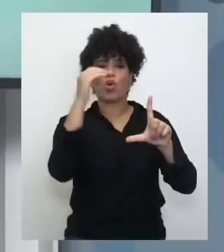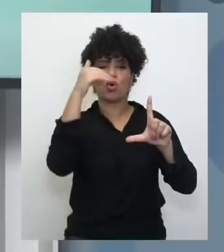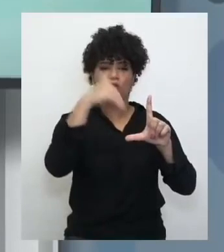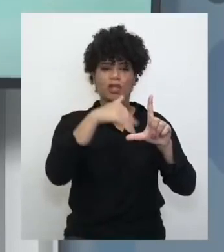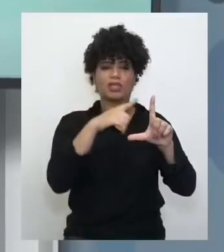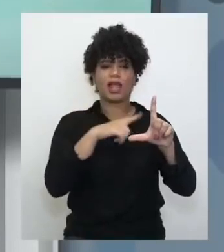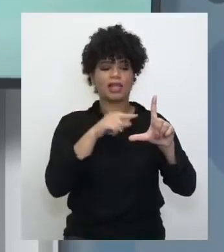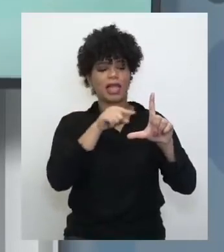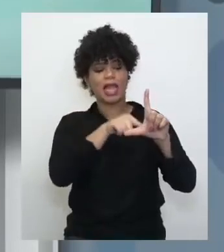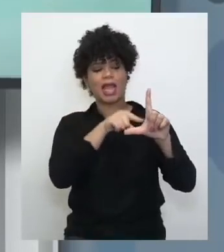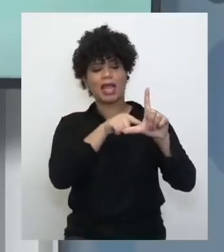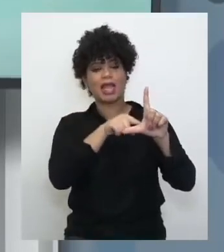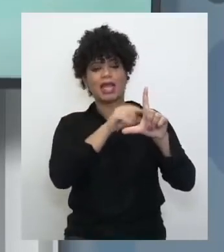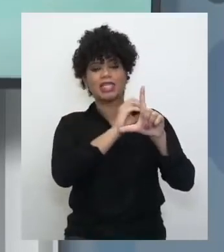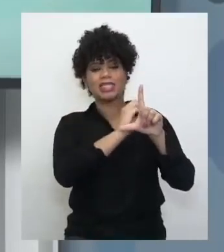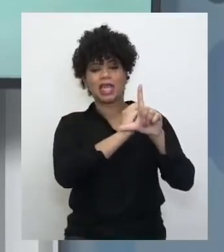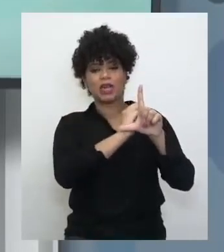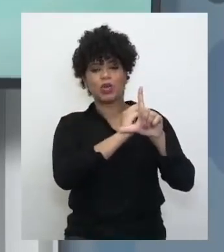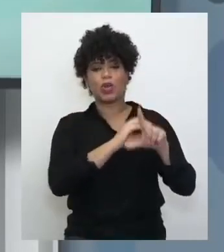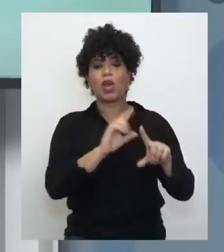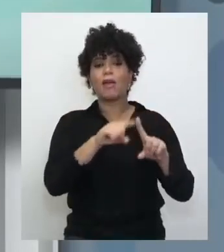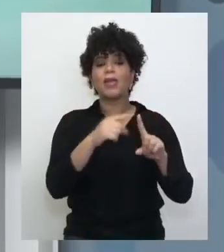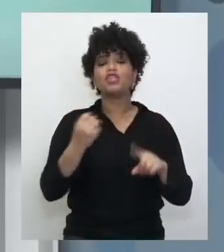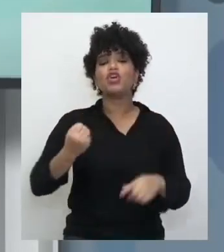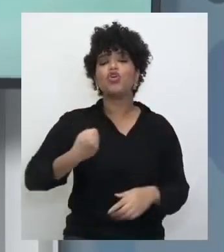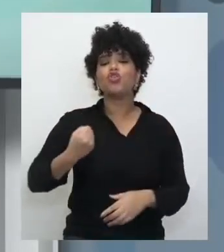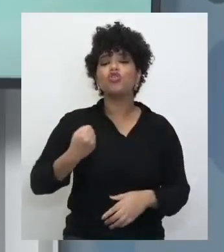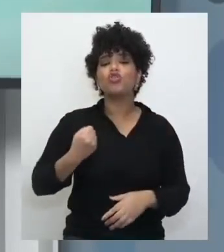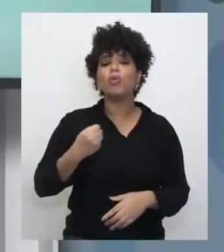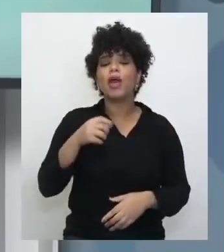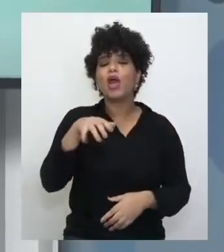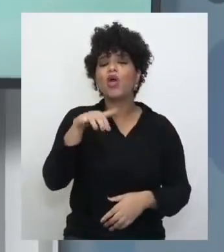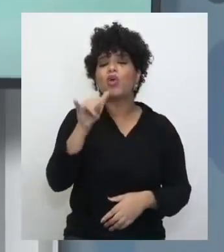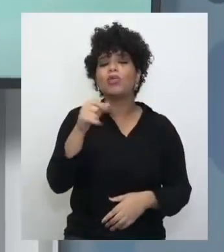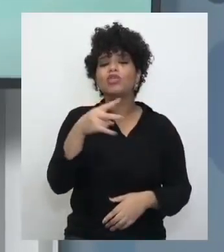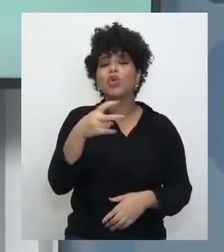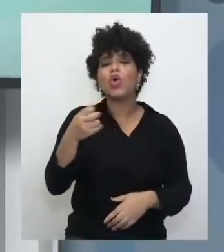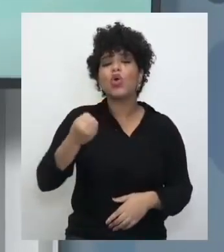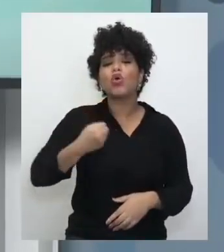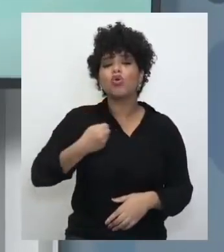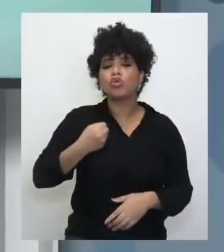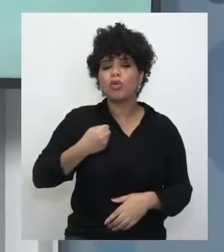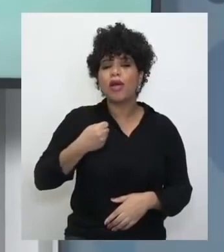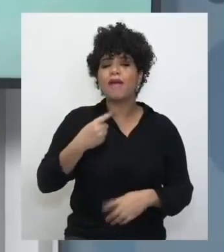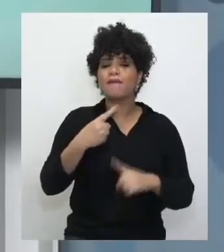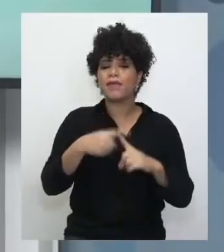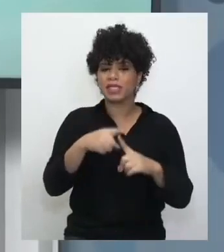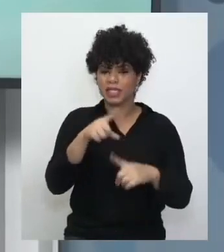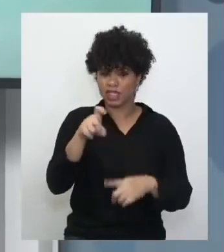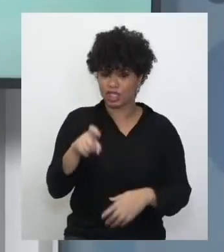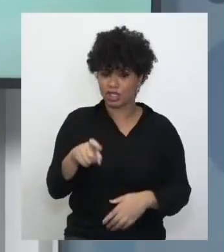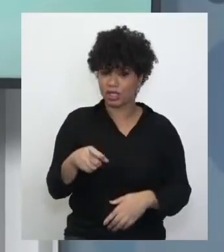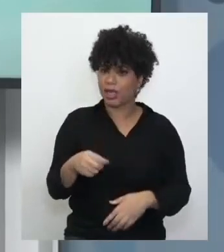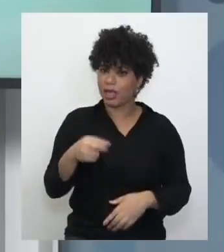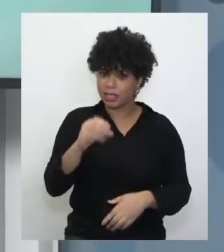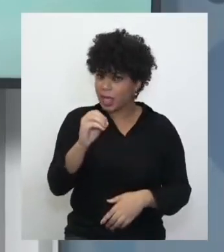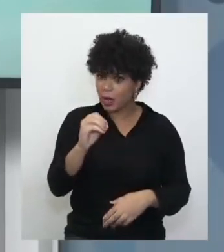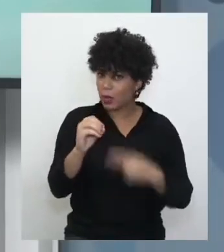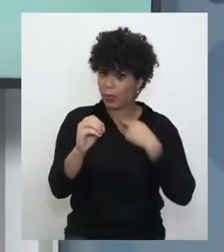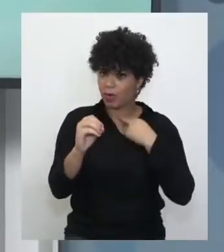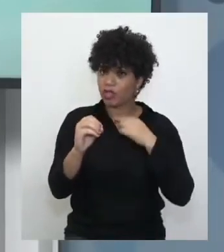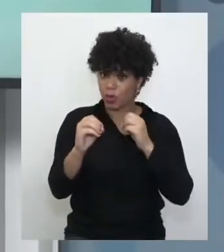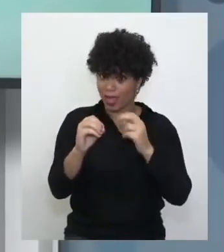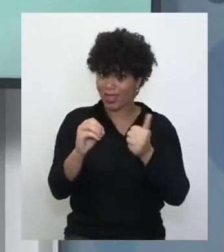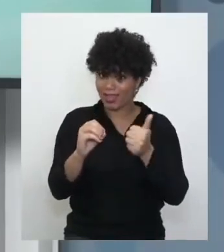na origem dos eixos. Tá, e numericamente, y igual a um número vezes x, e esse número não pode ser zero. Tudo bem,